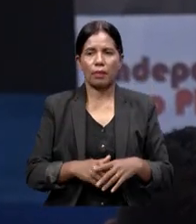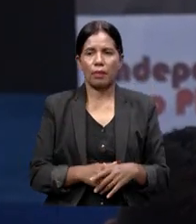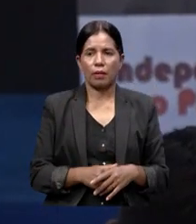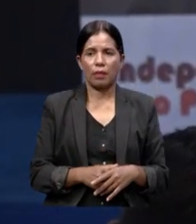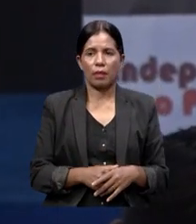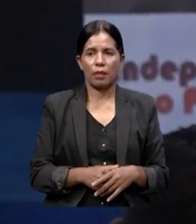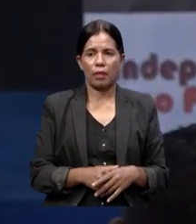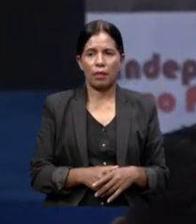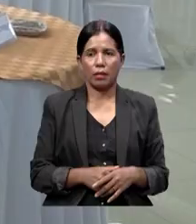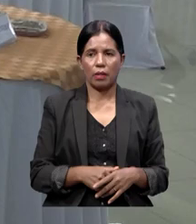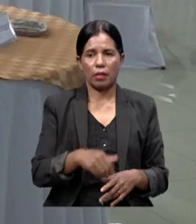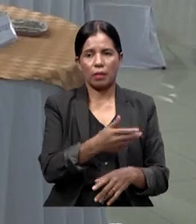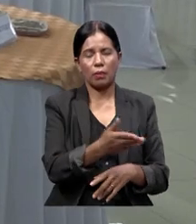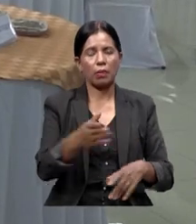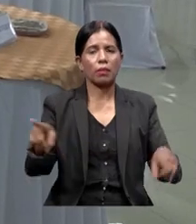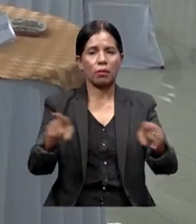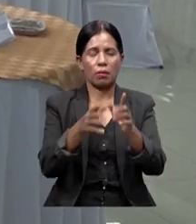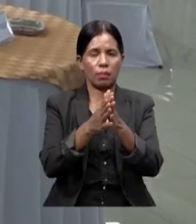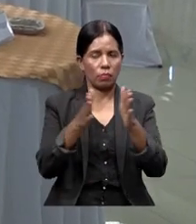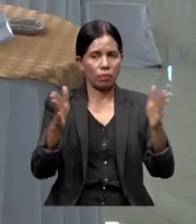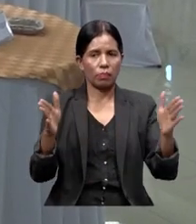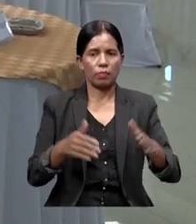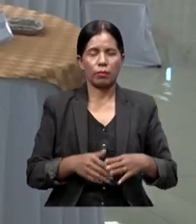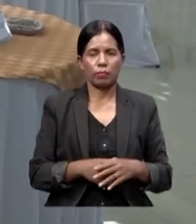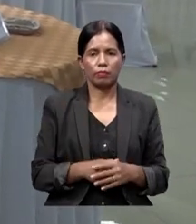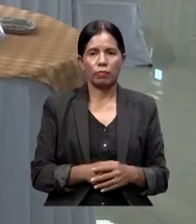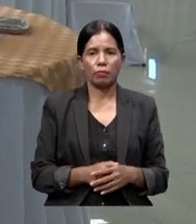Mas impressionado.